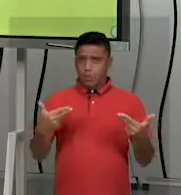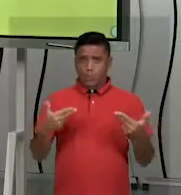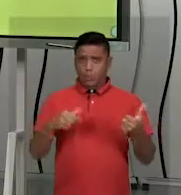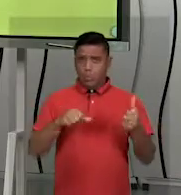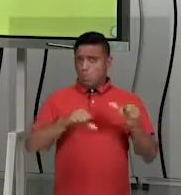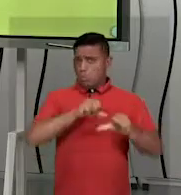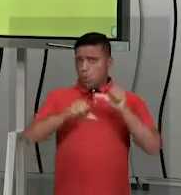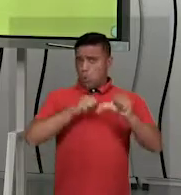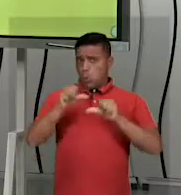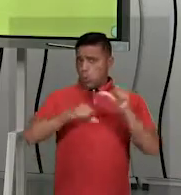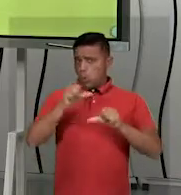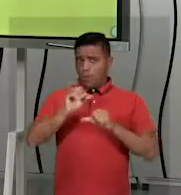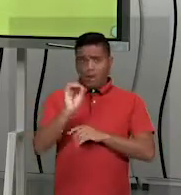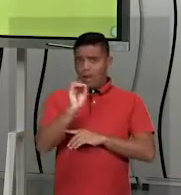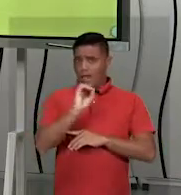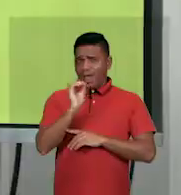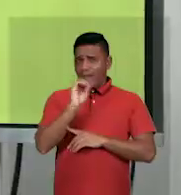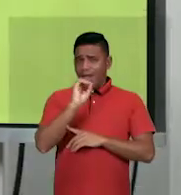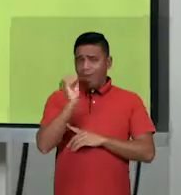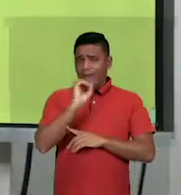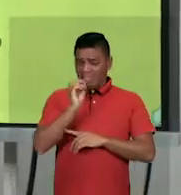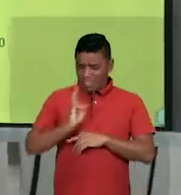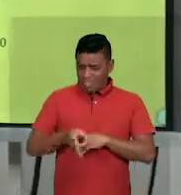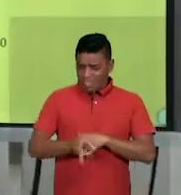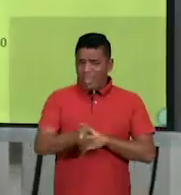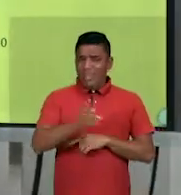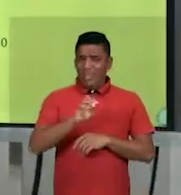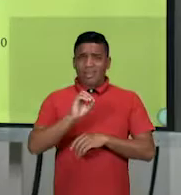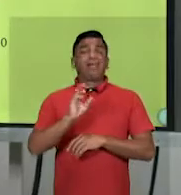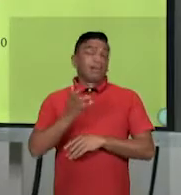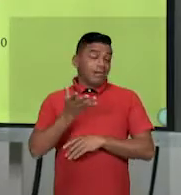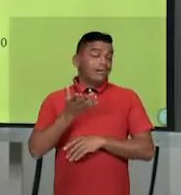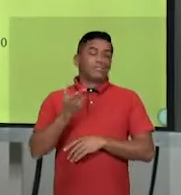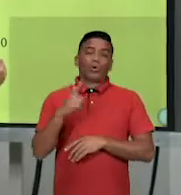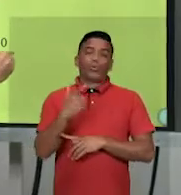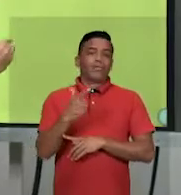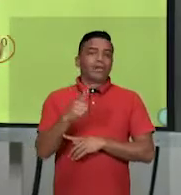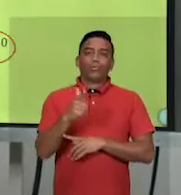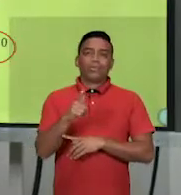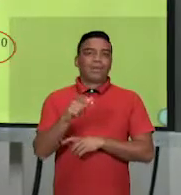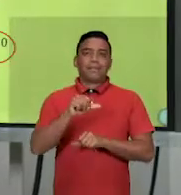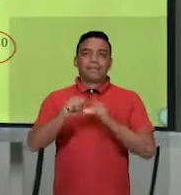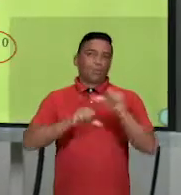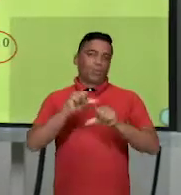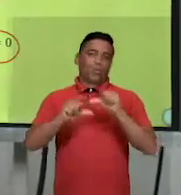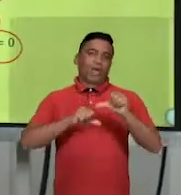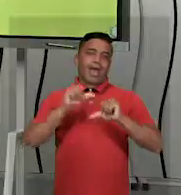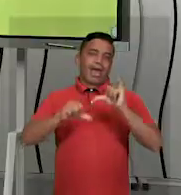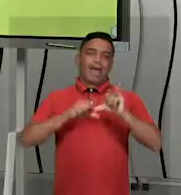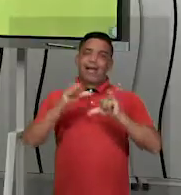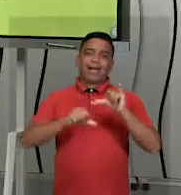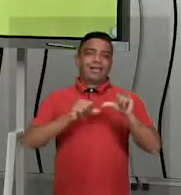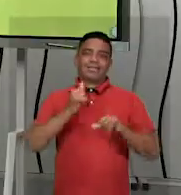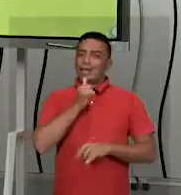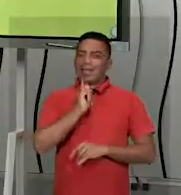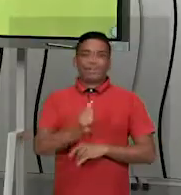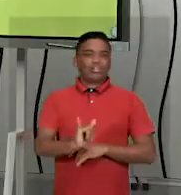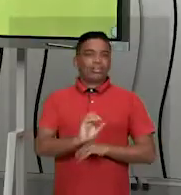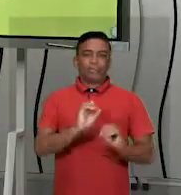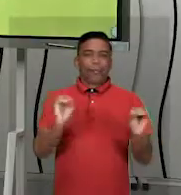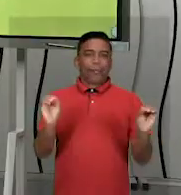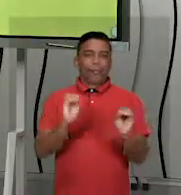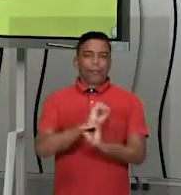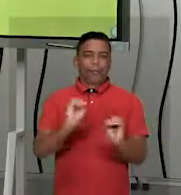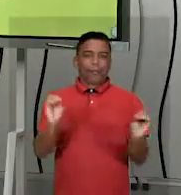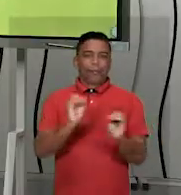alterada, permanecer constante, nós não teremos alteração da energia. Né? Não